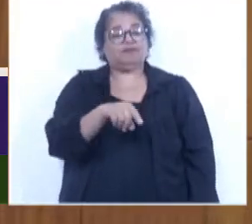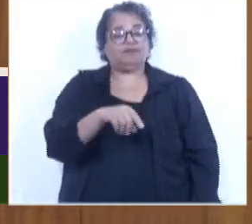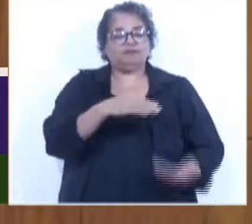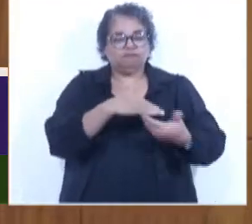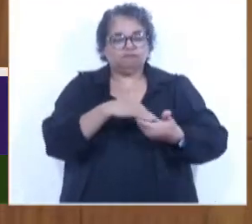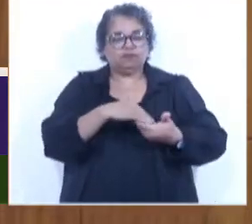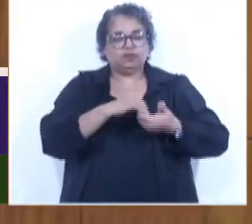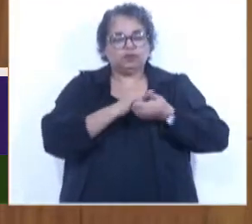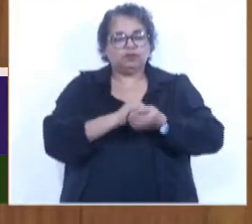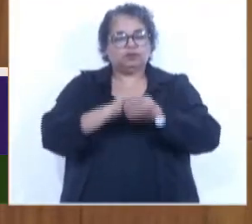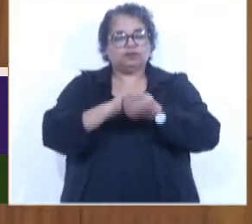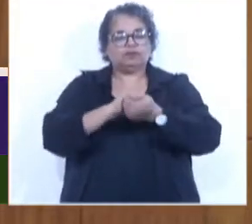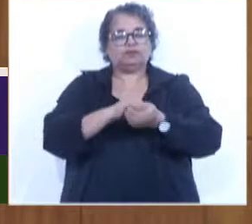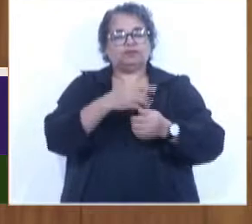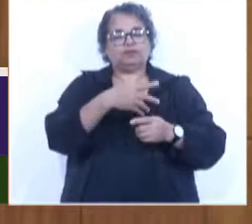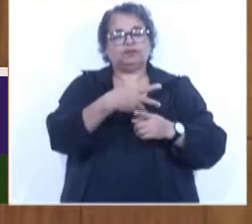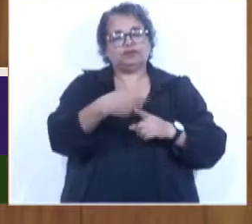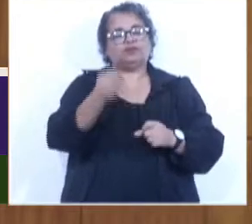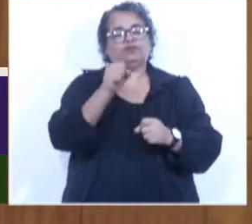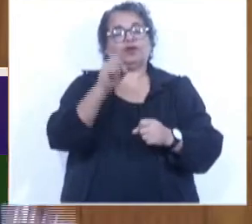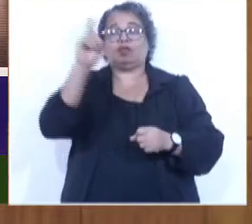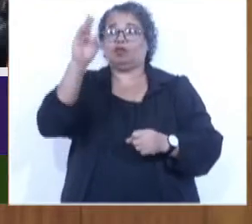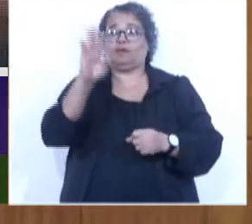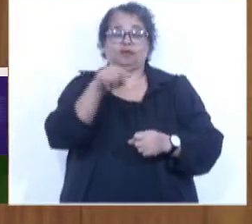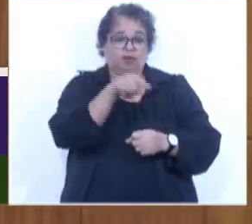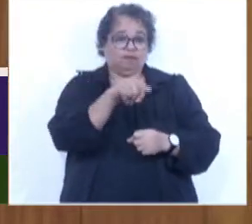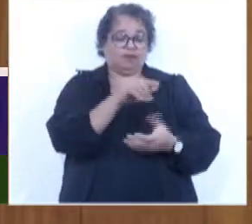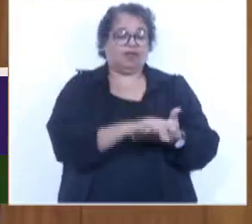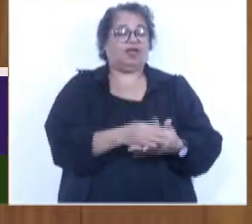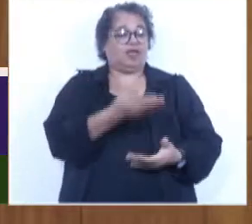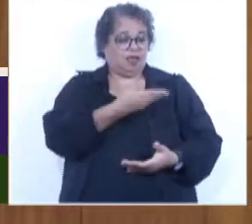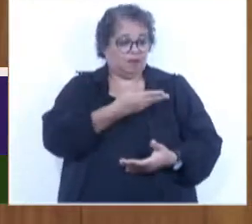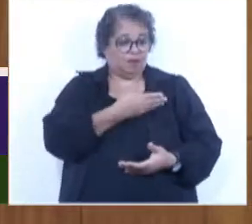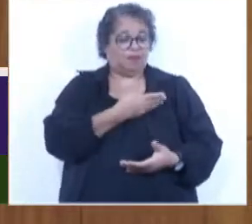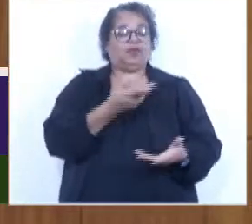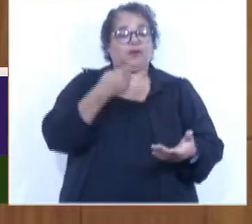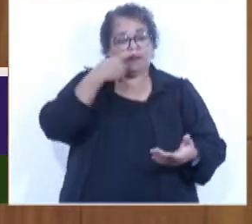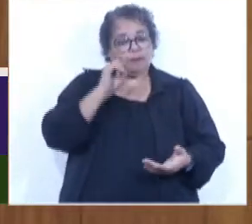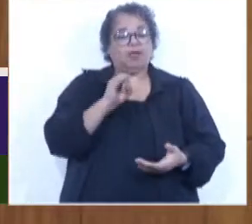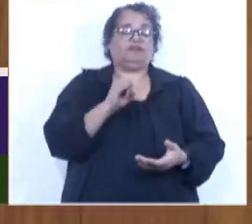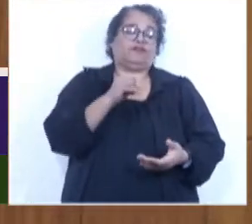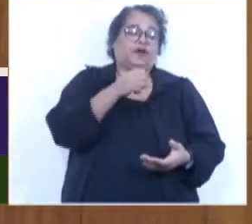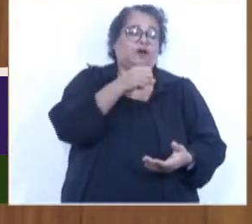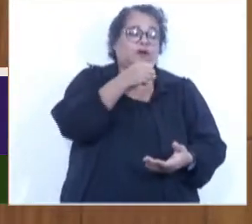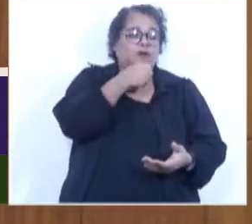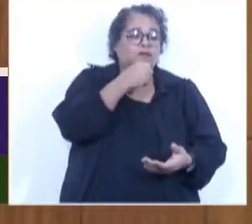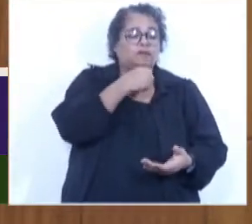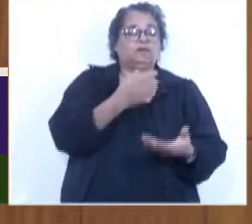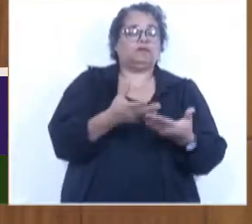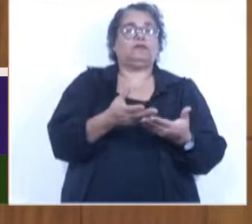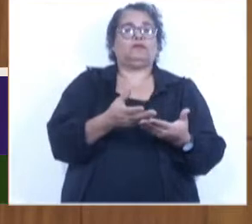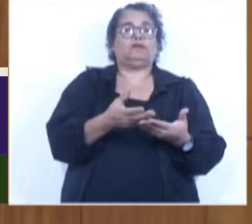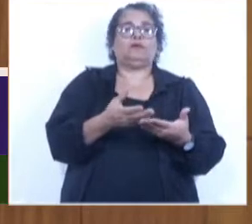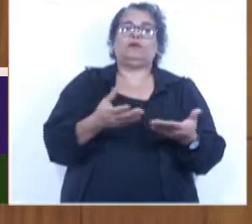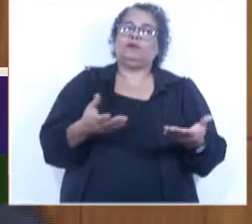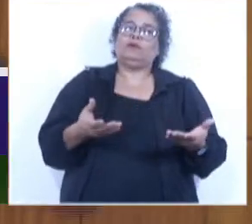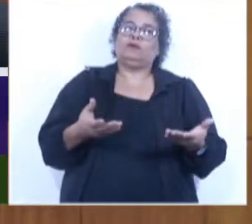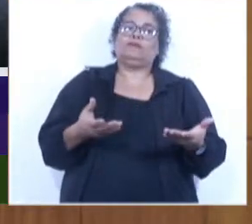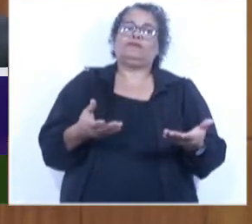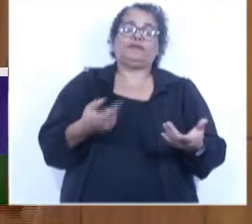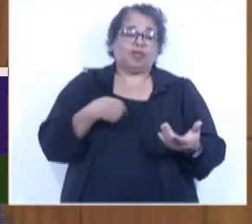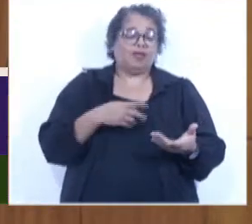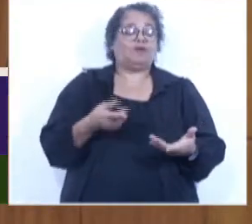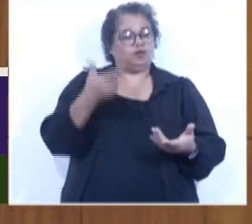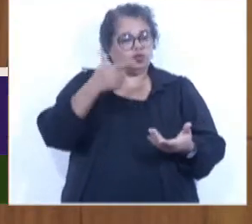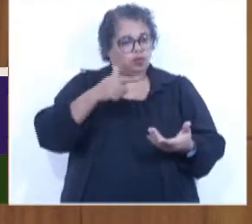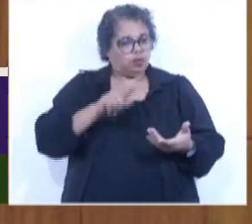Deus proteja sempre sou muito amigo do pai do avô nessa dovenir e eu quero mais